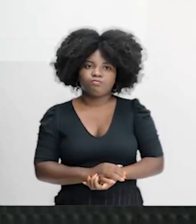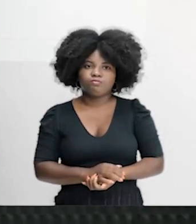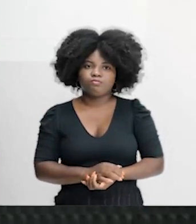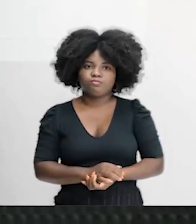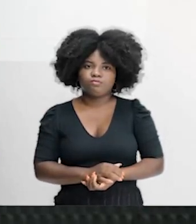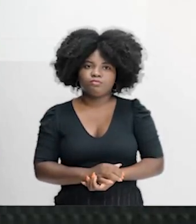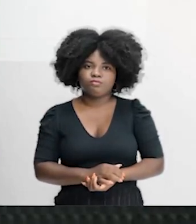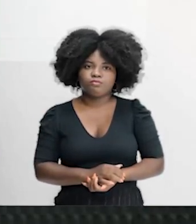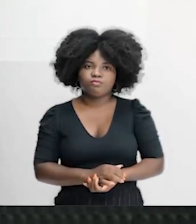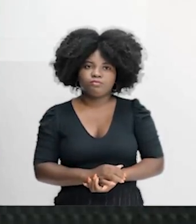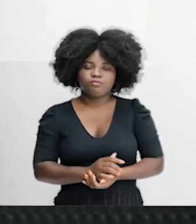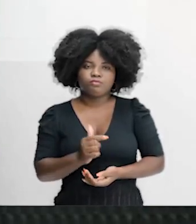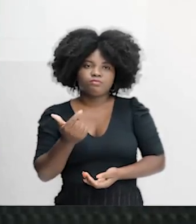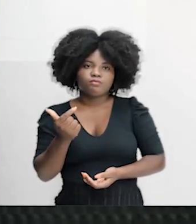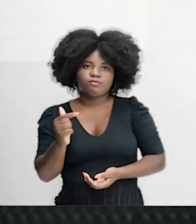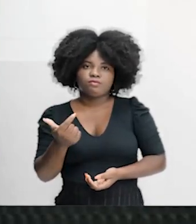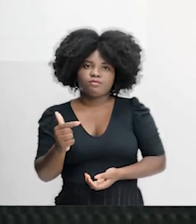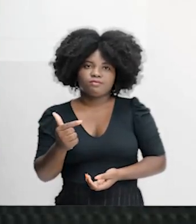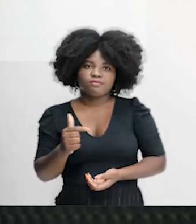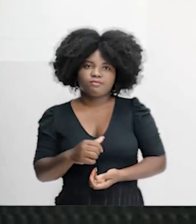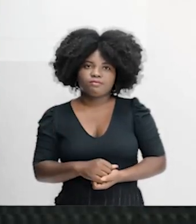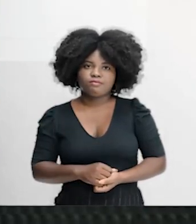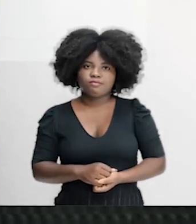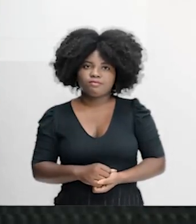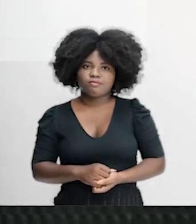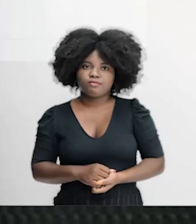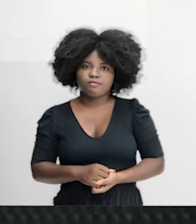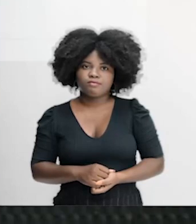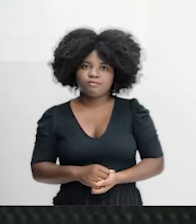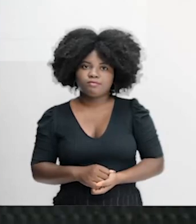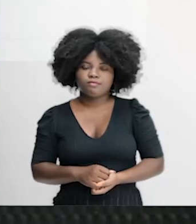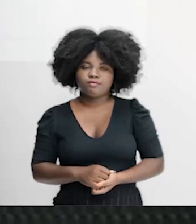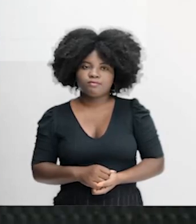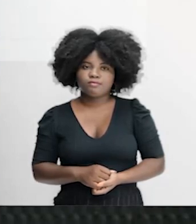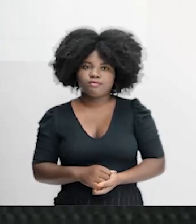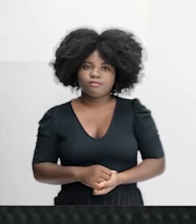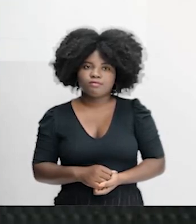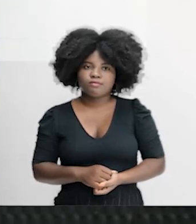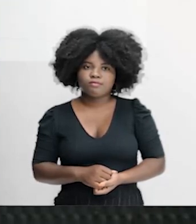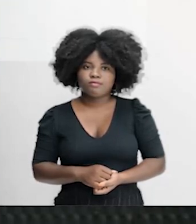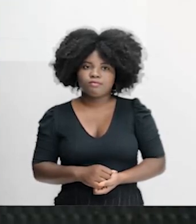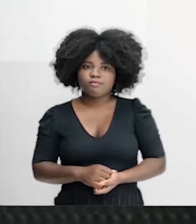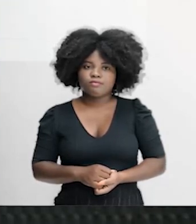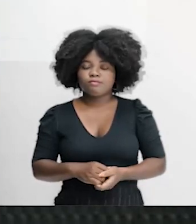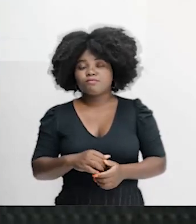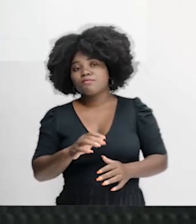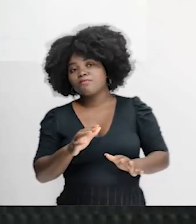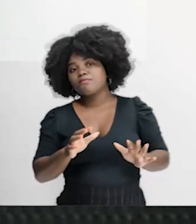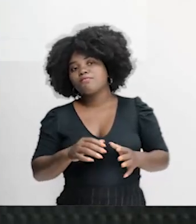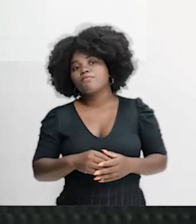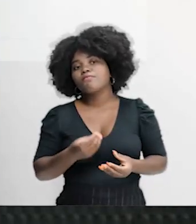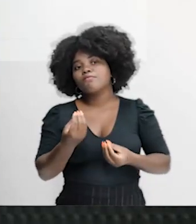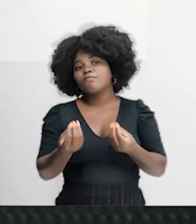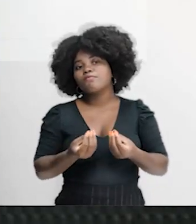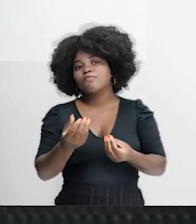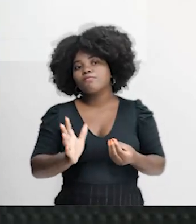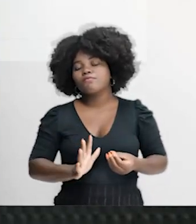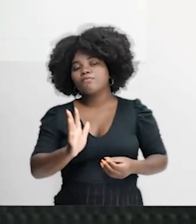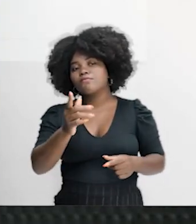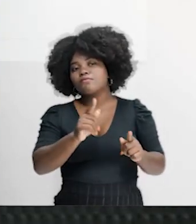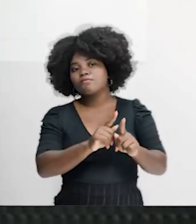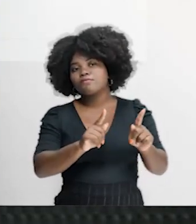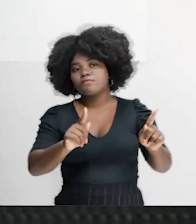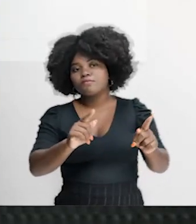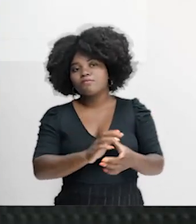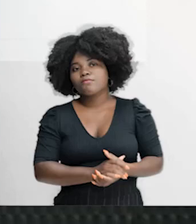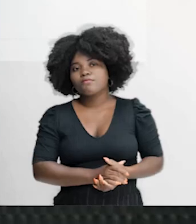você não vai ter essa parte aqui do gráfico. Então é mais ou menos assim o comportamento do